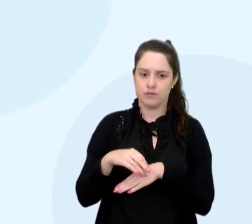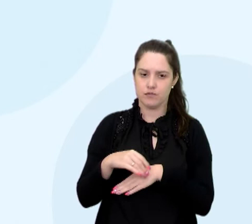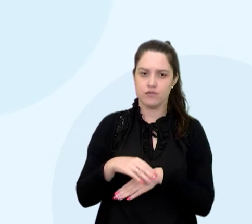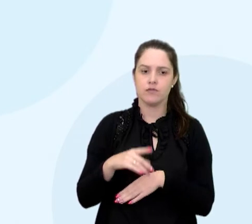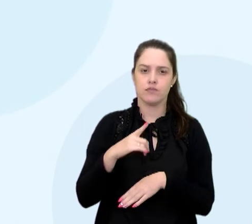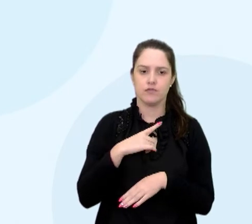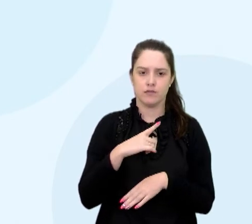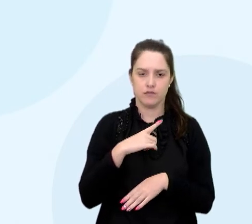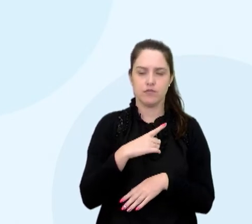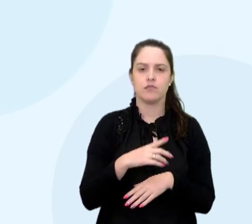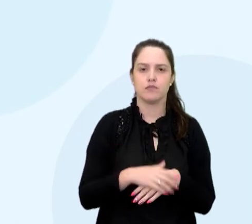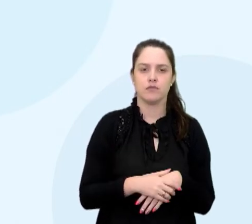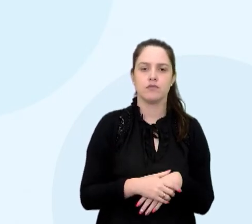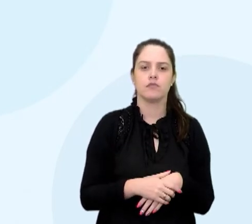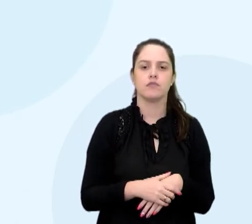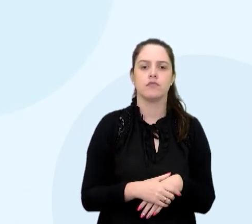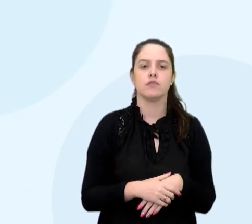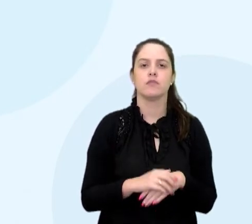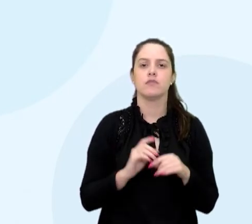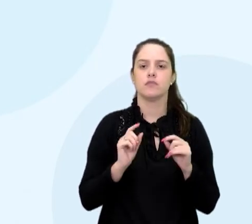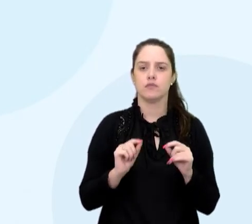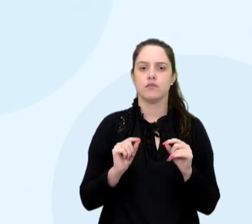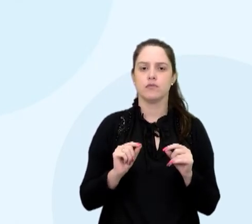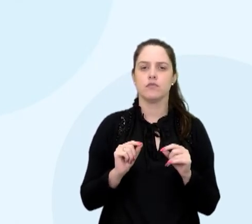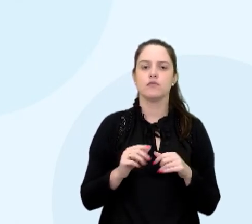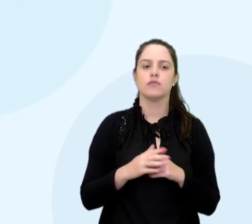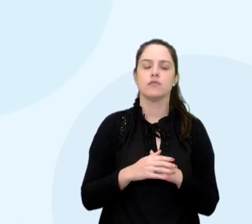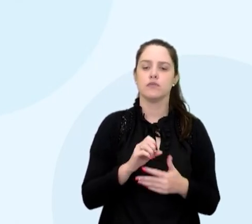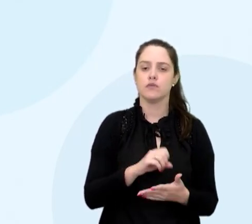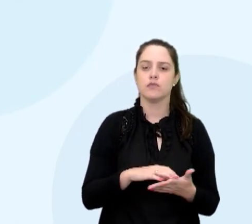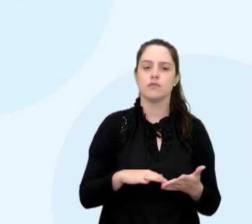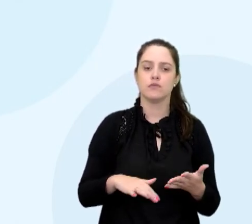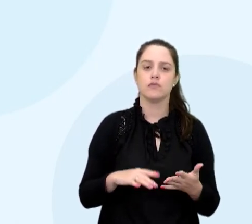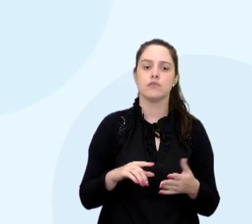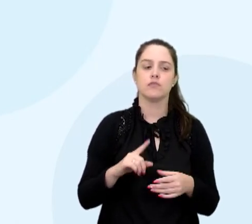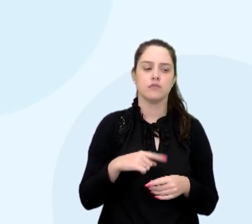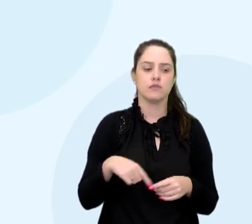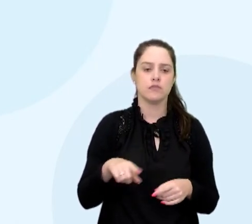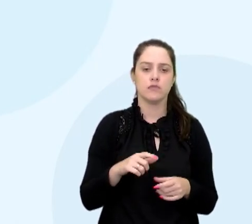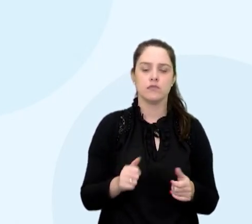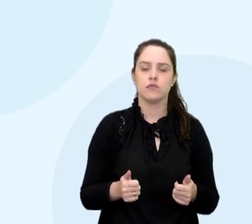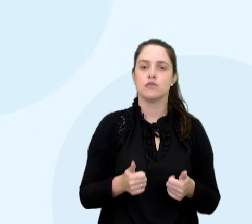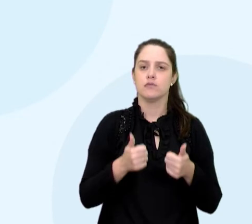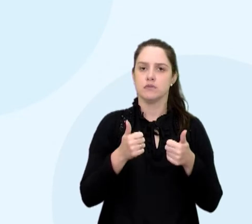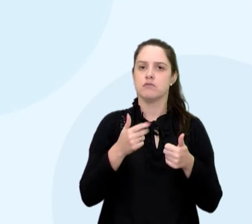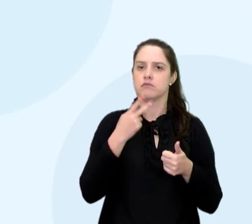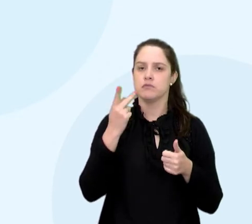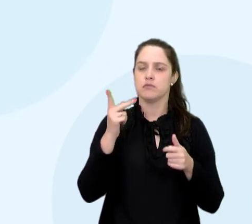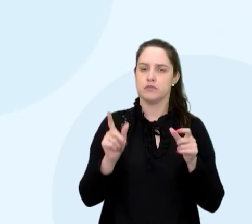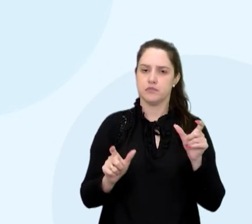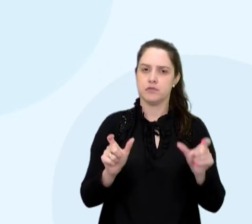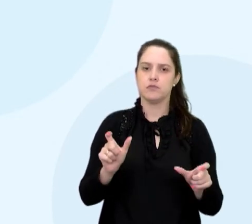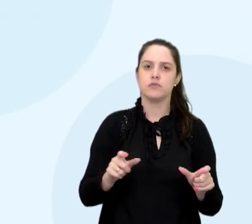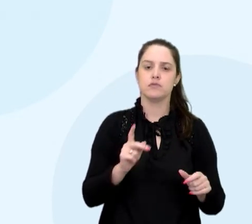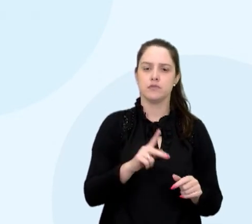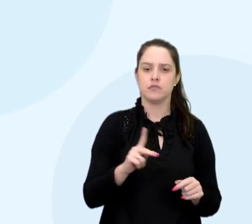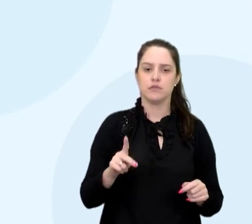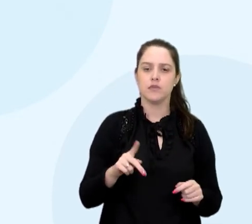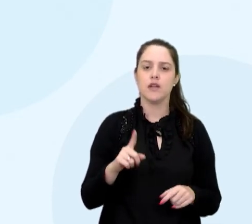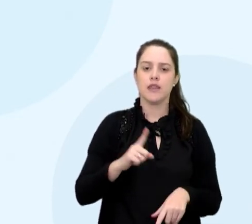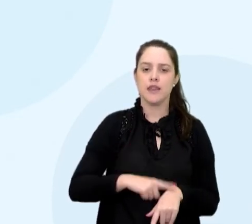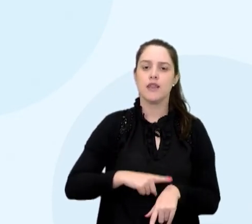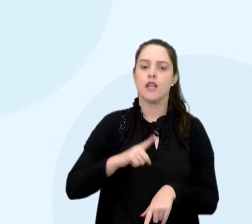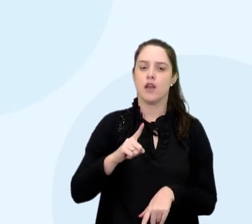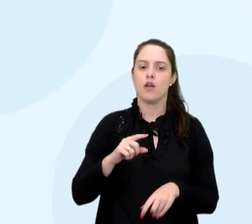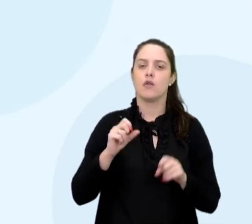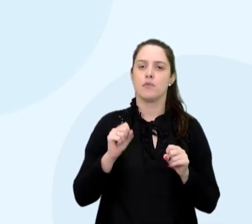né? Sim. Estão ali lendo e fazendo suas atividades. É óbvio que sempre procurando o auxílio do professor, mesmo que ele não esteja com você na hora, mas você